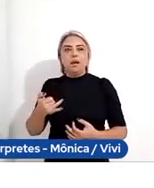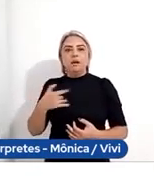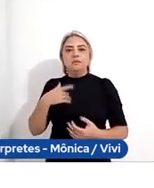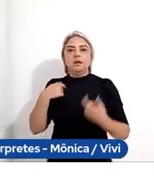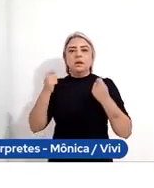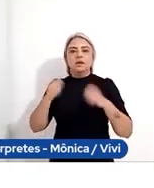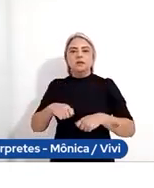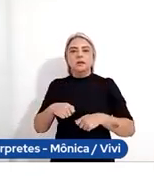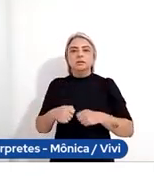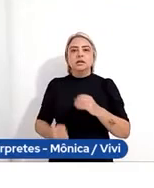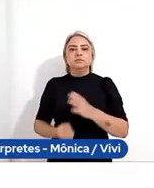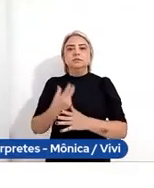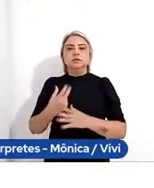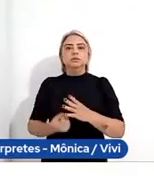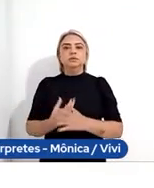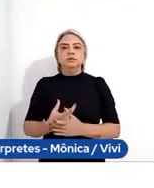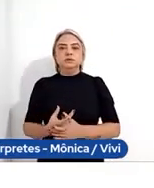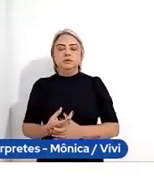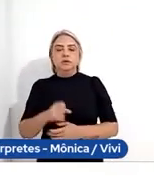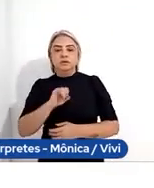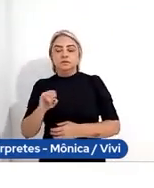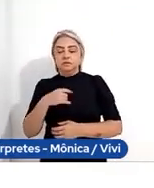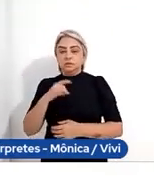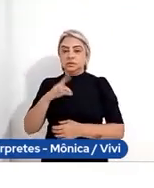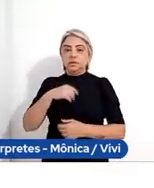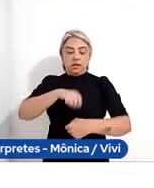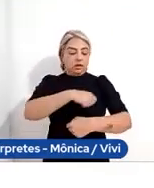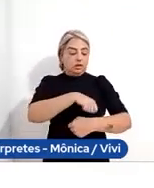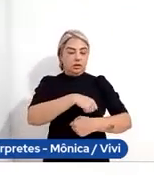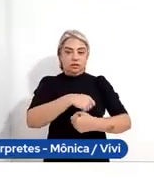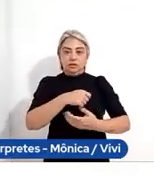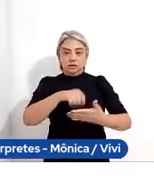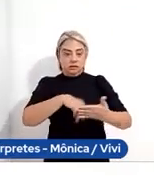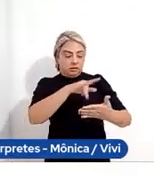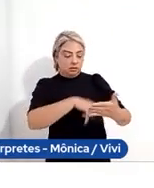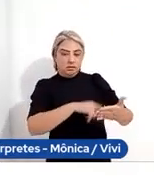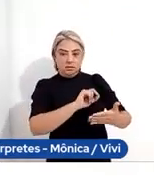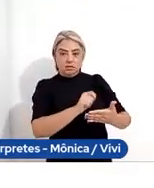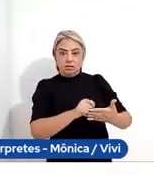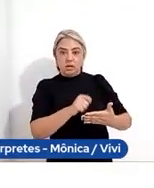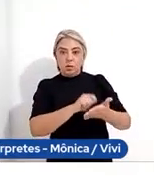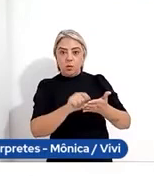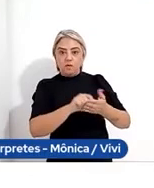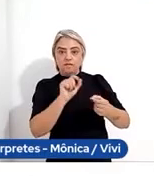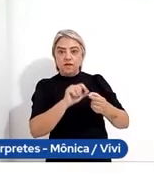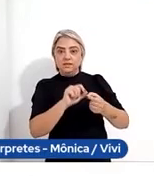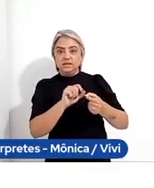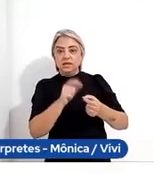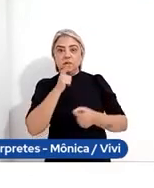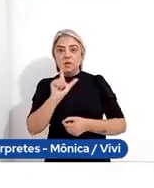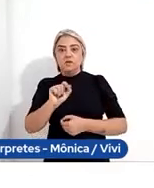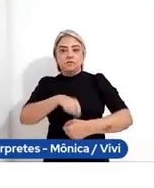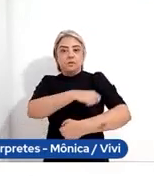capacidade produtiva, que você apenas ter a receita não significa que você vai conseguir cumprir a receita, né? Não vai conseguir fazer o